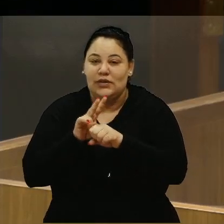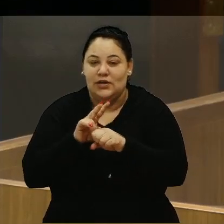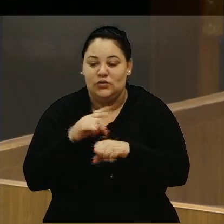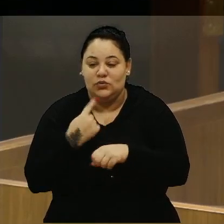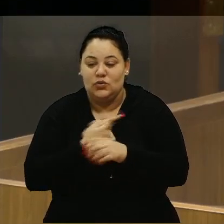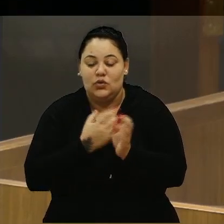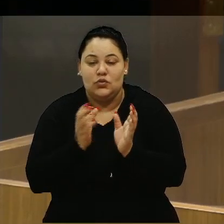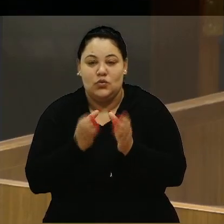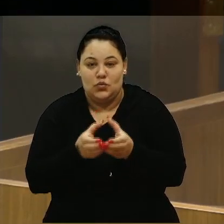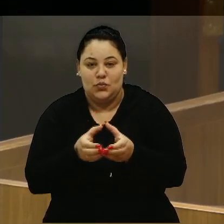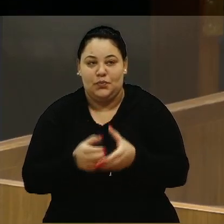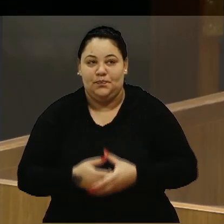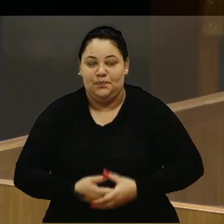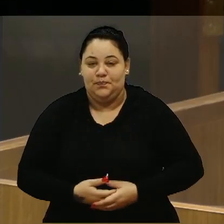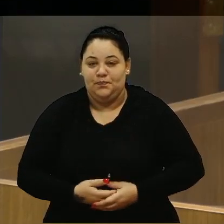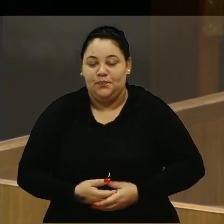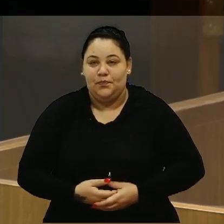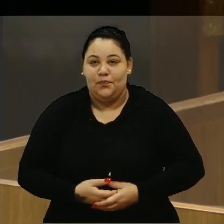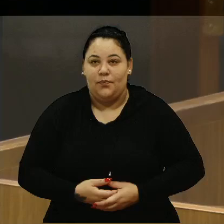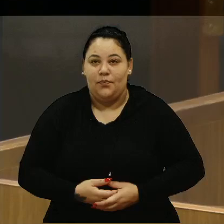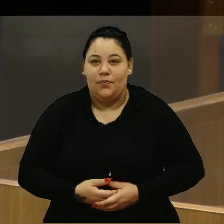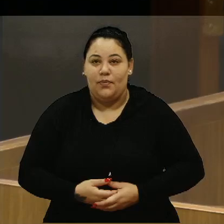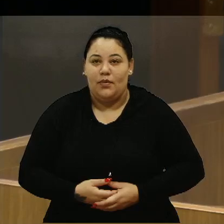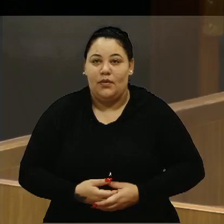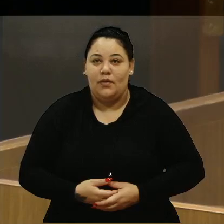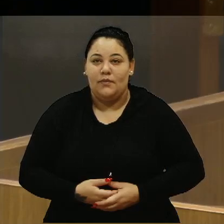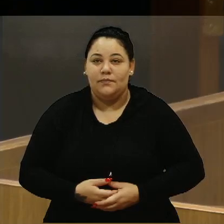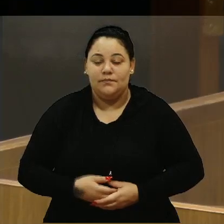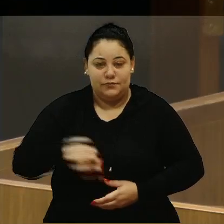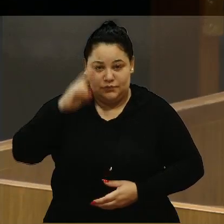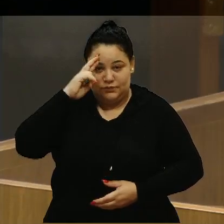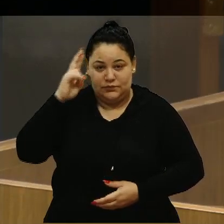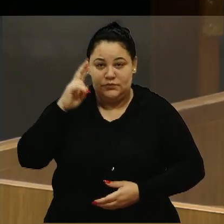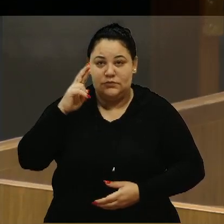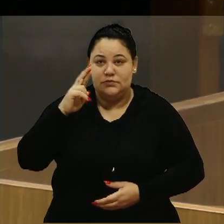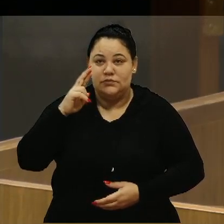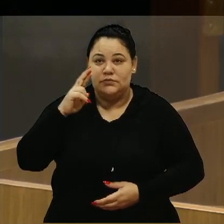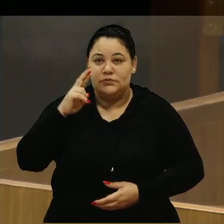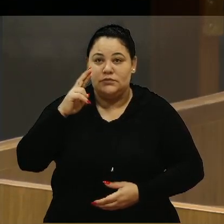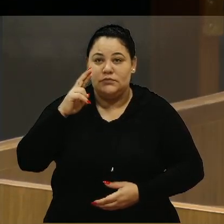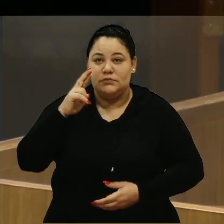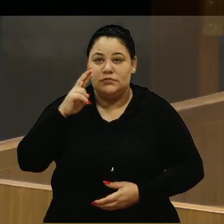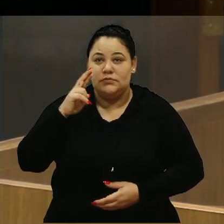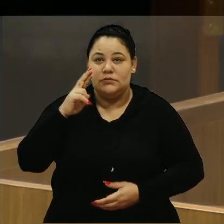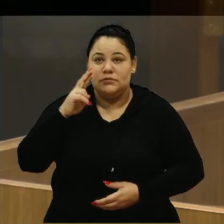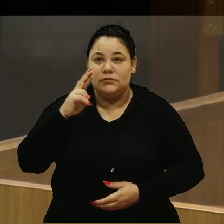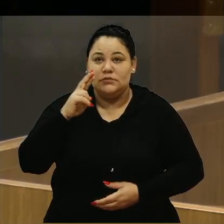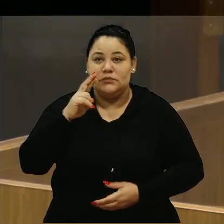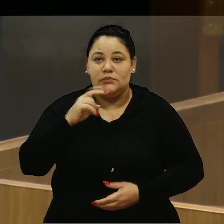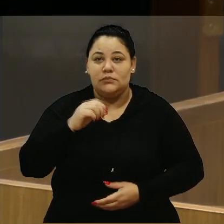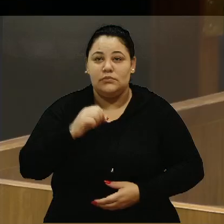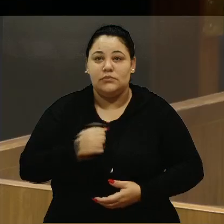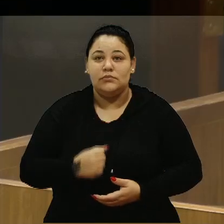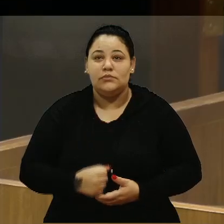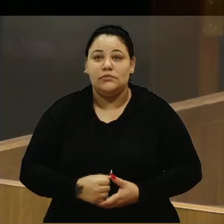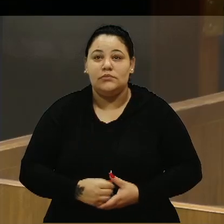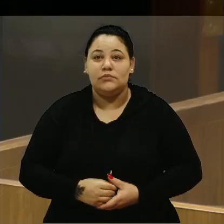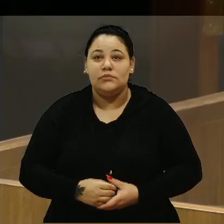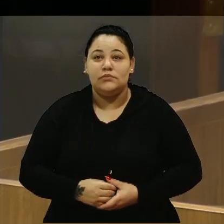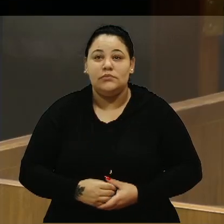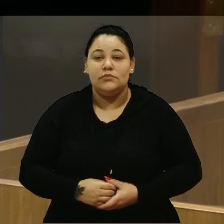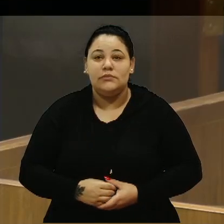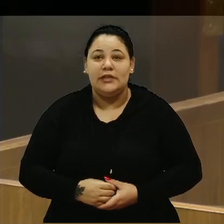grupo. Contramestre Ney Moraes, finado, contramestre Dentinho, mestre